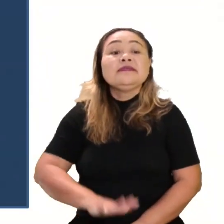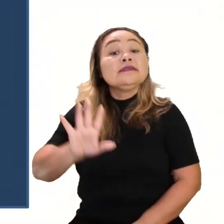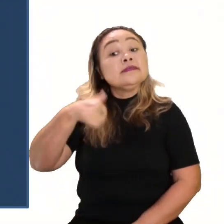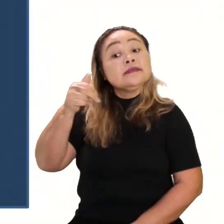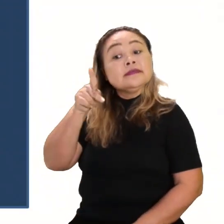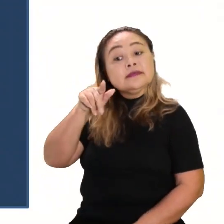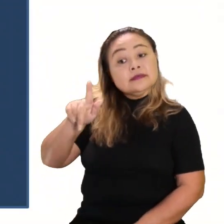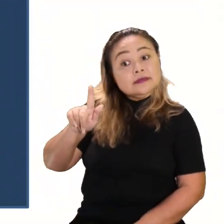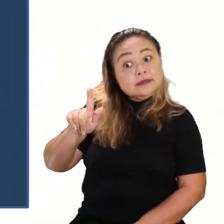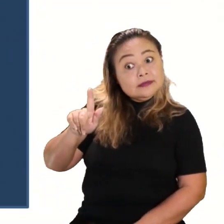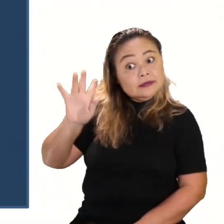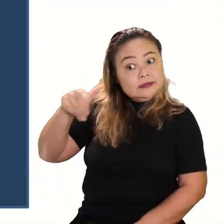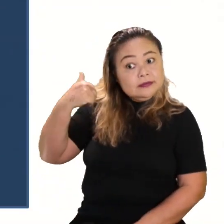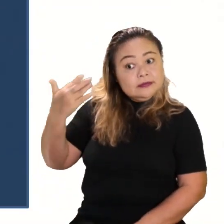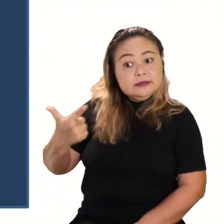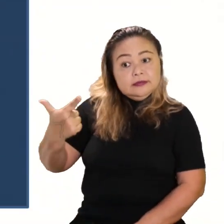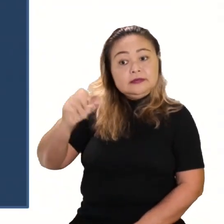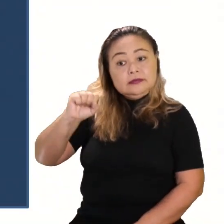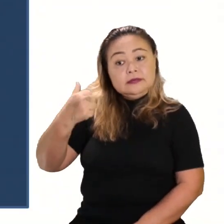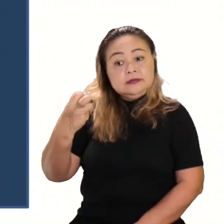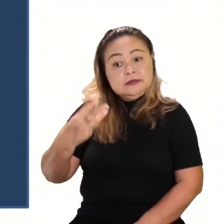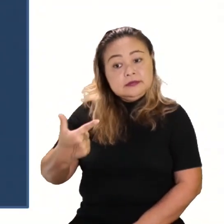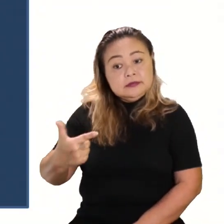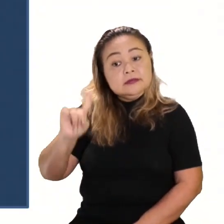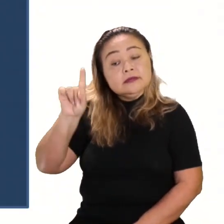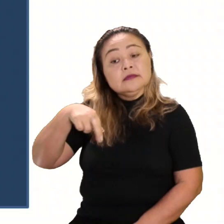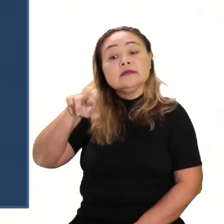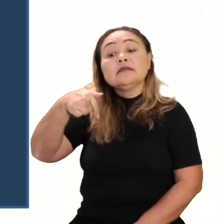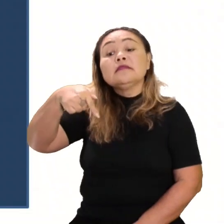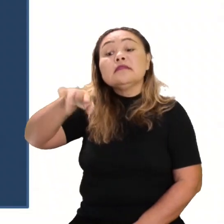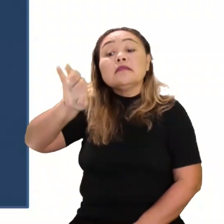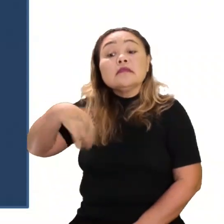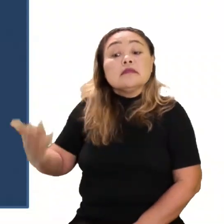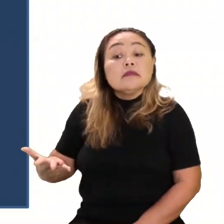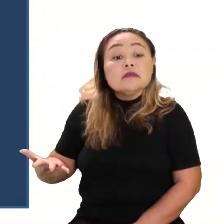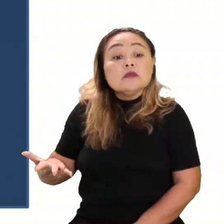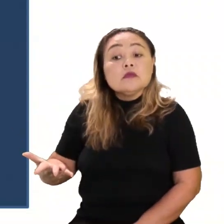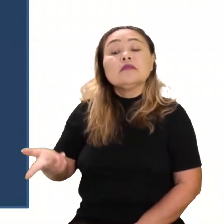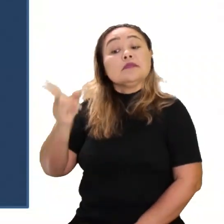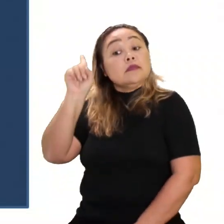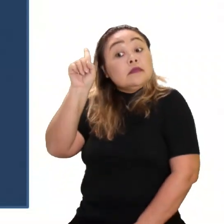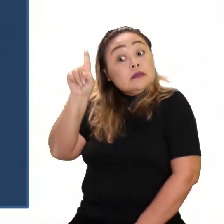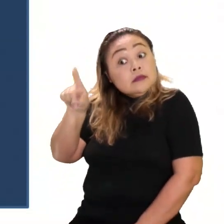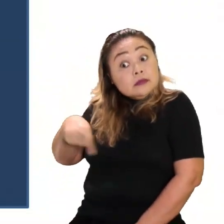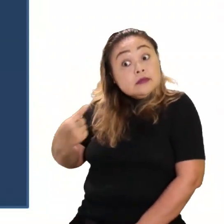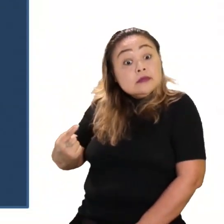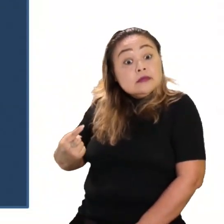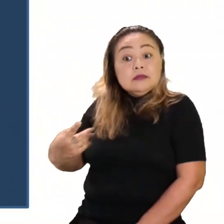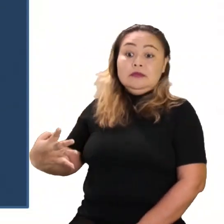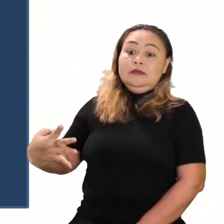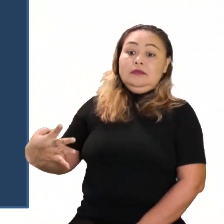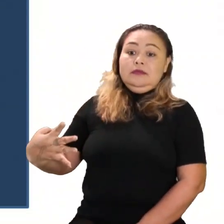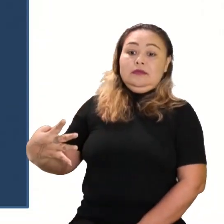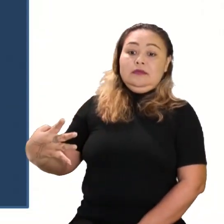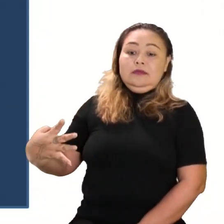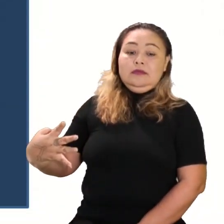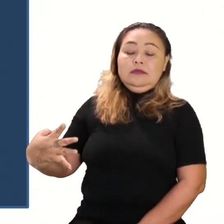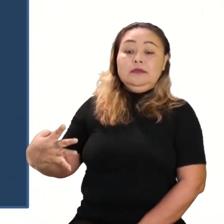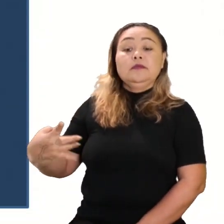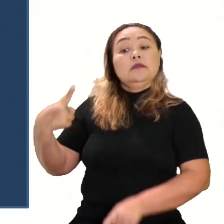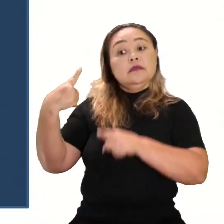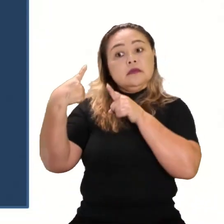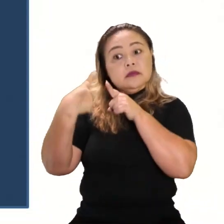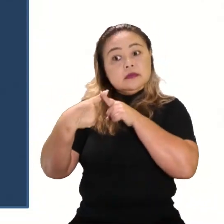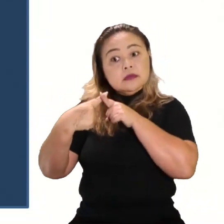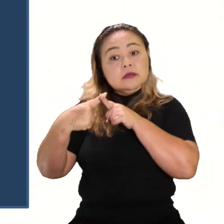Na progressão geométrica, então, 2, 8, 32, a razão Q é, com certeza, 4, né? Porque 4.